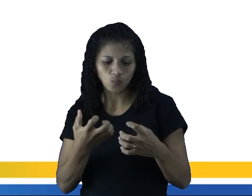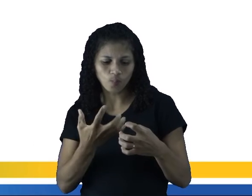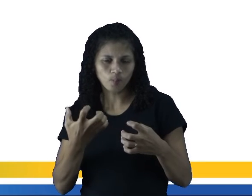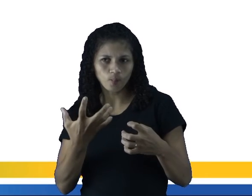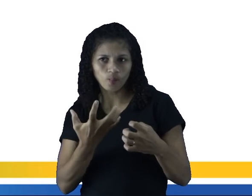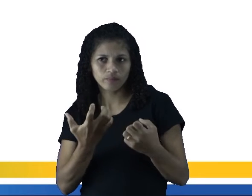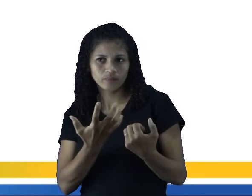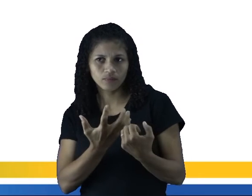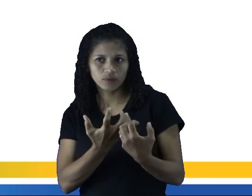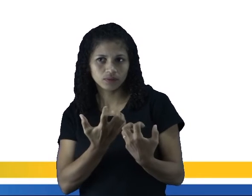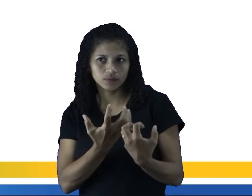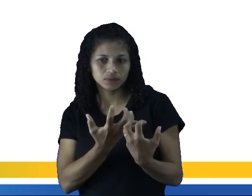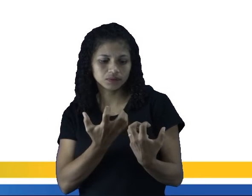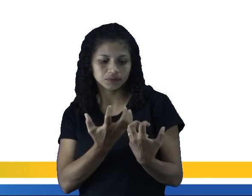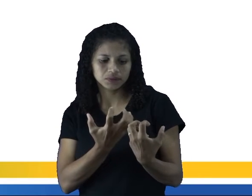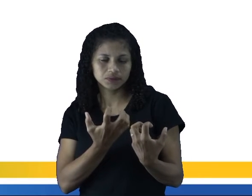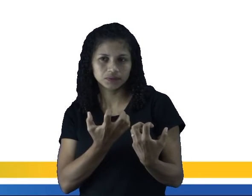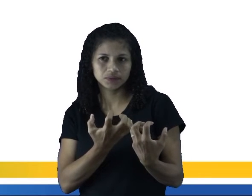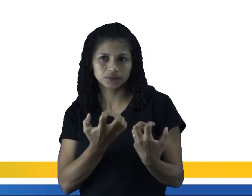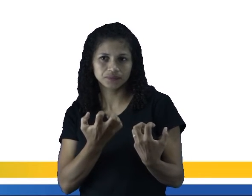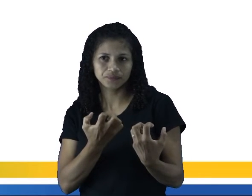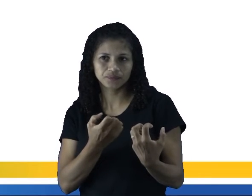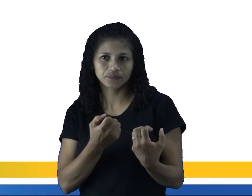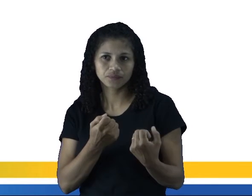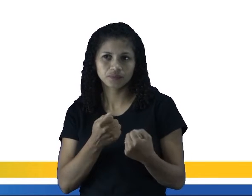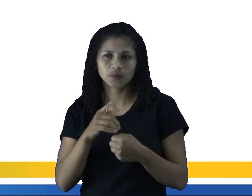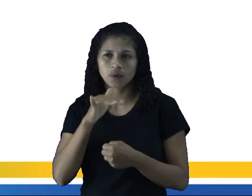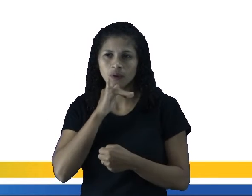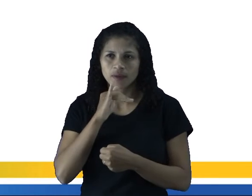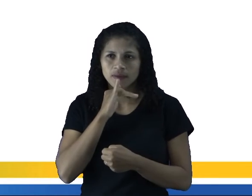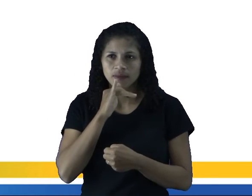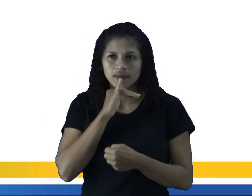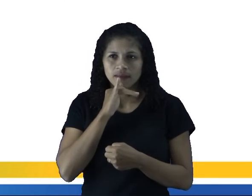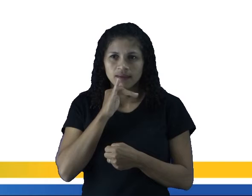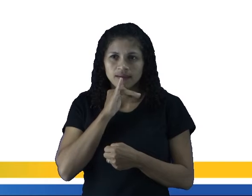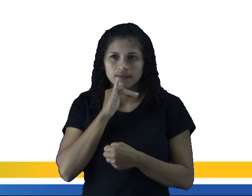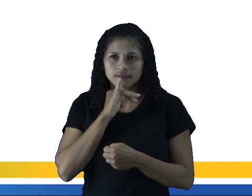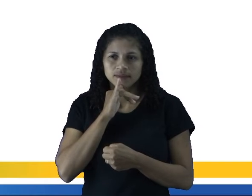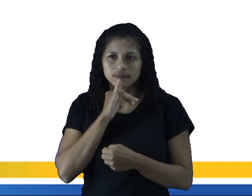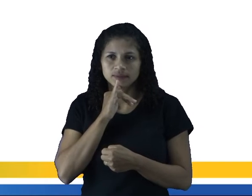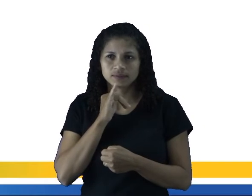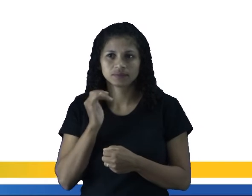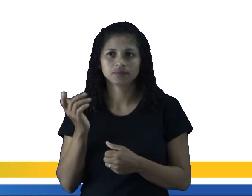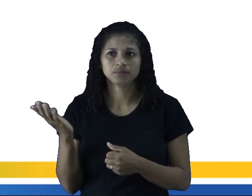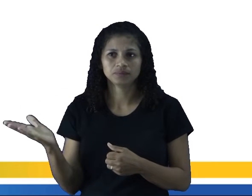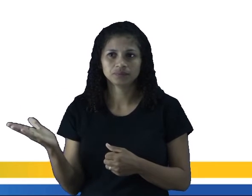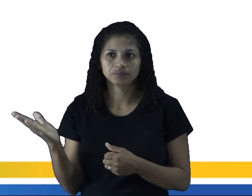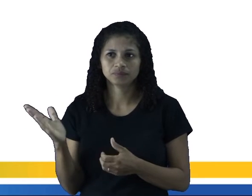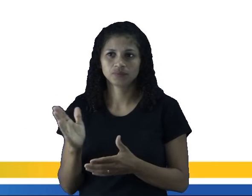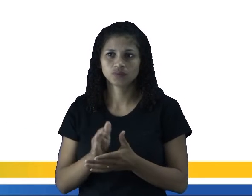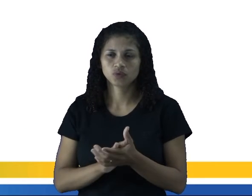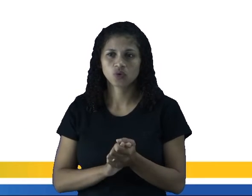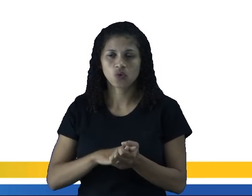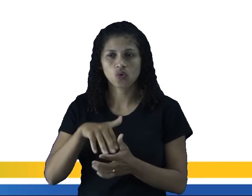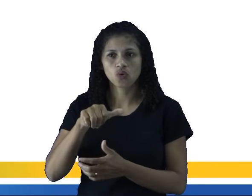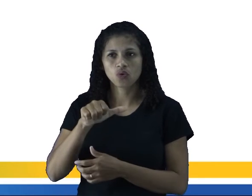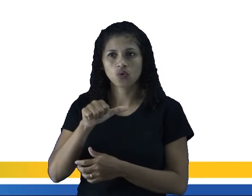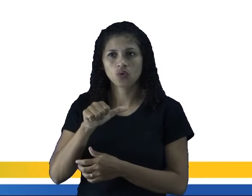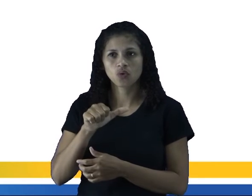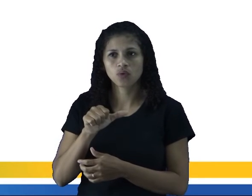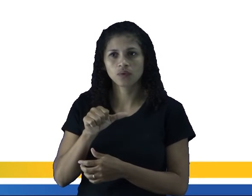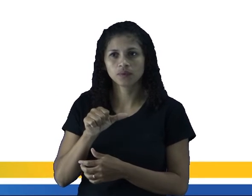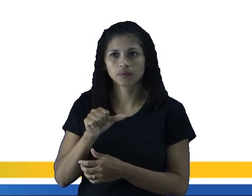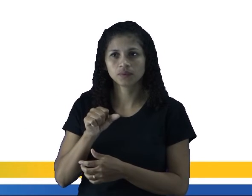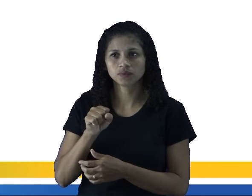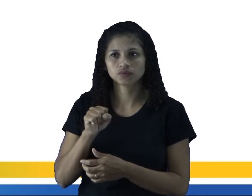em uma ligação química. Então, aqui a gente tem um exemplo aqui nesse GIF, ó, desse elétron que era do sódio e ele foi, né,